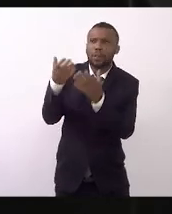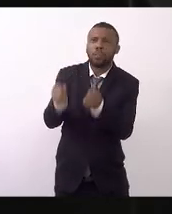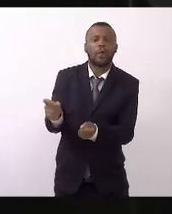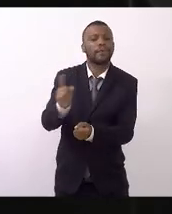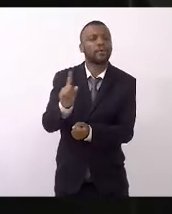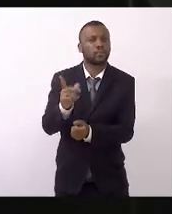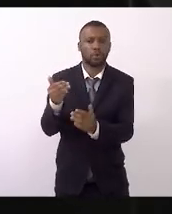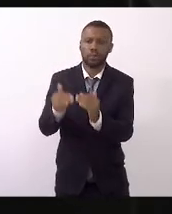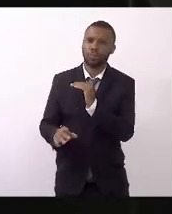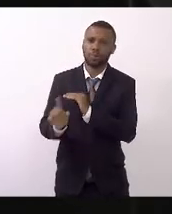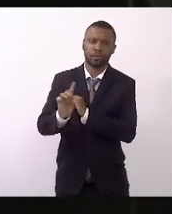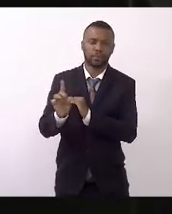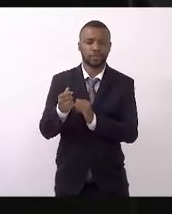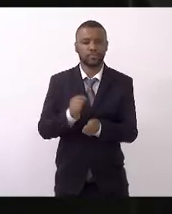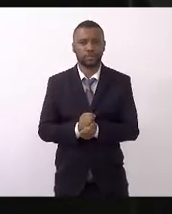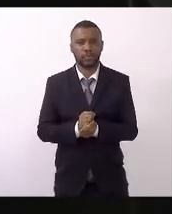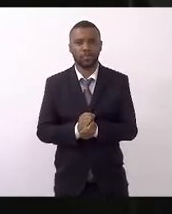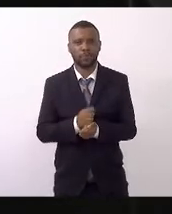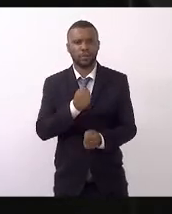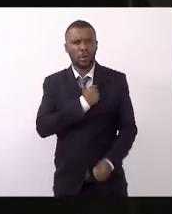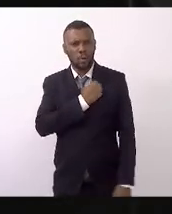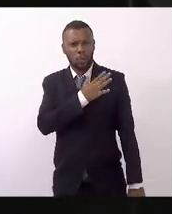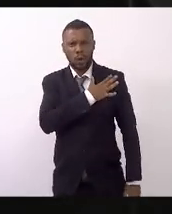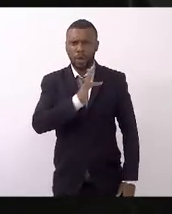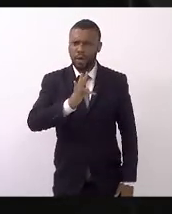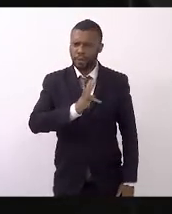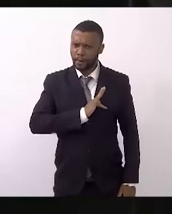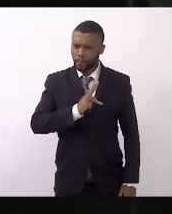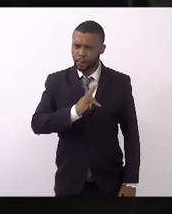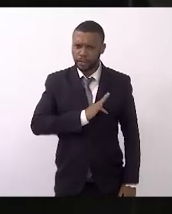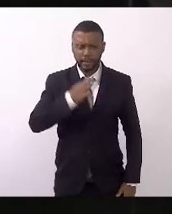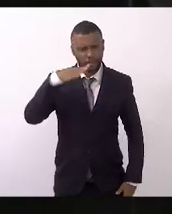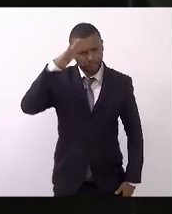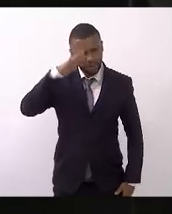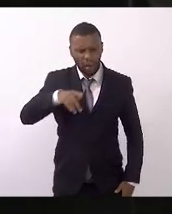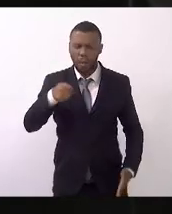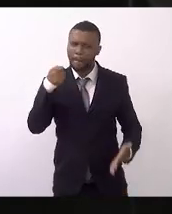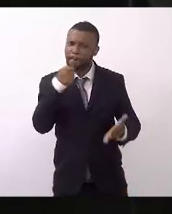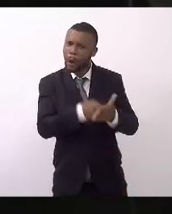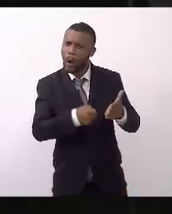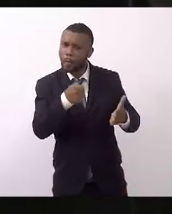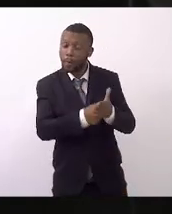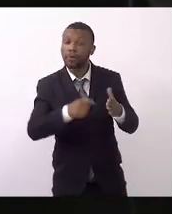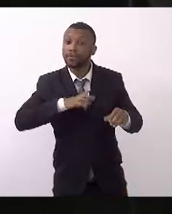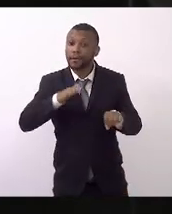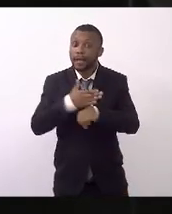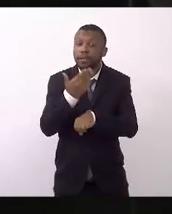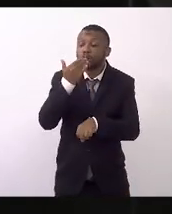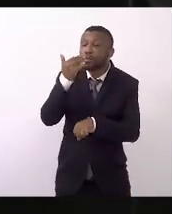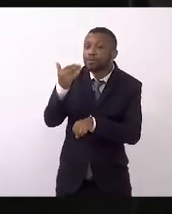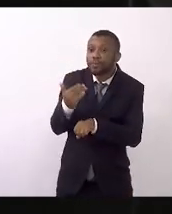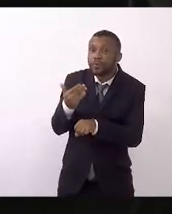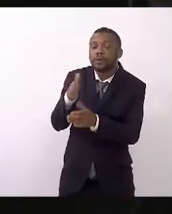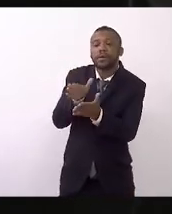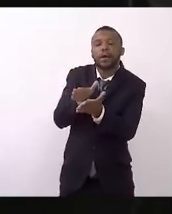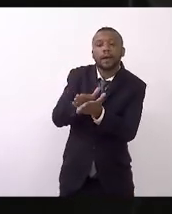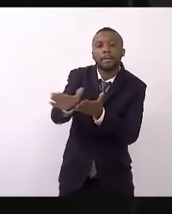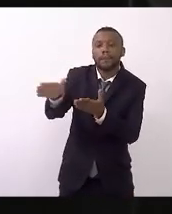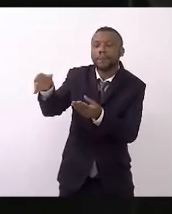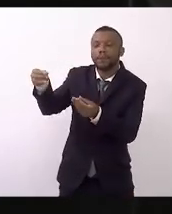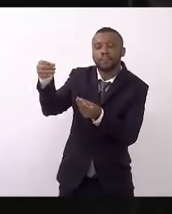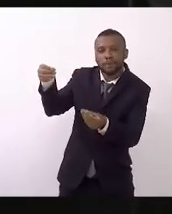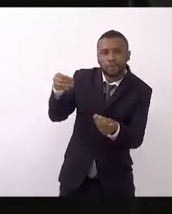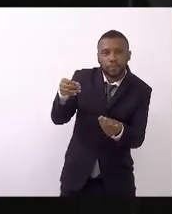Perseguição a um coronel da Polícia Militar, que eu tive acesso e pedi até que imprimisse,